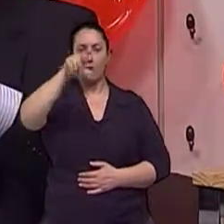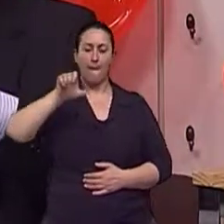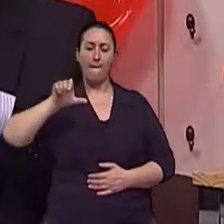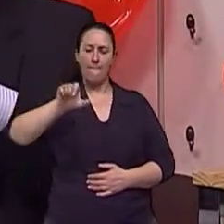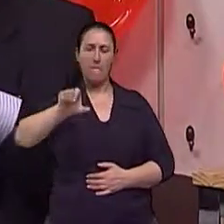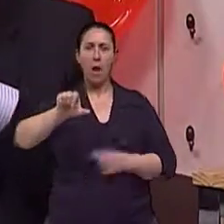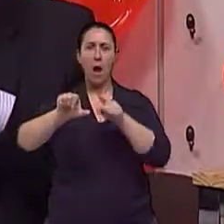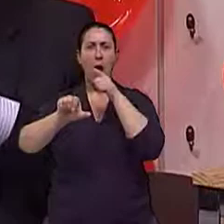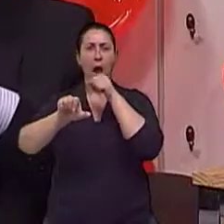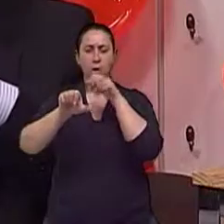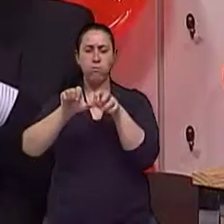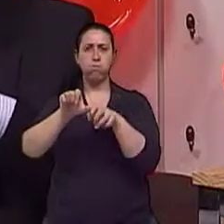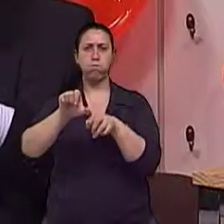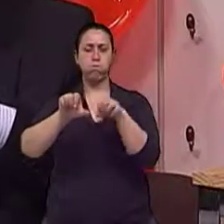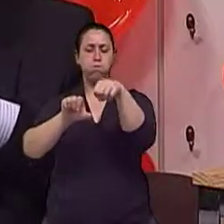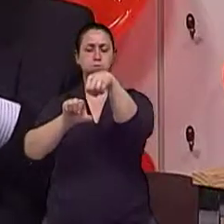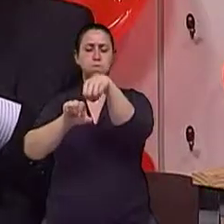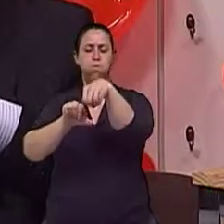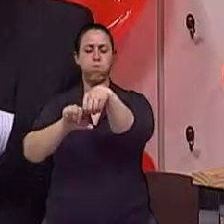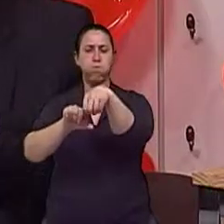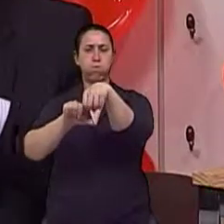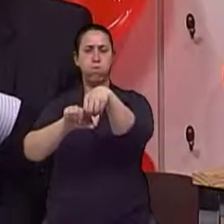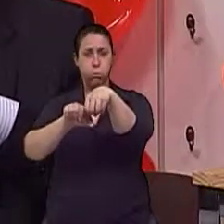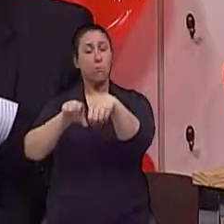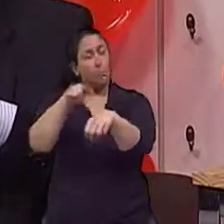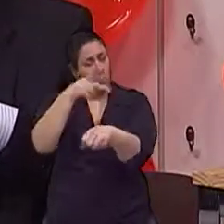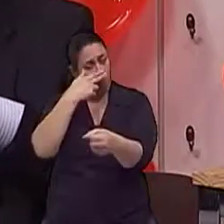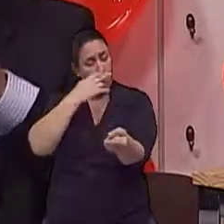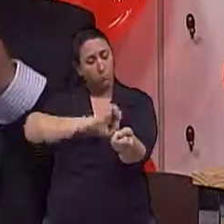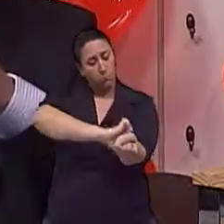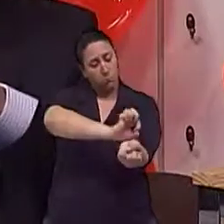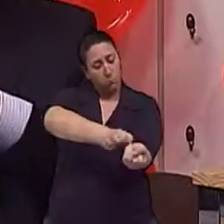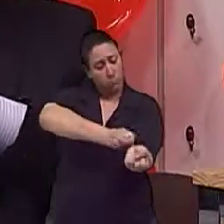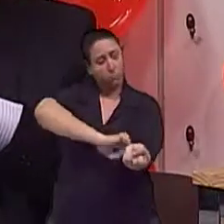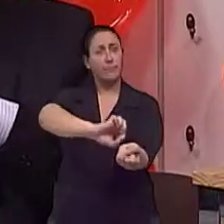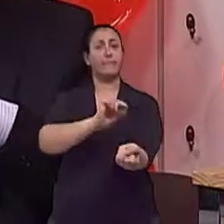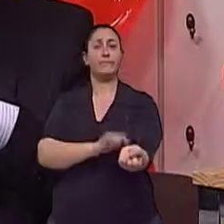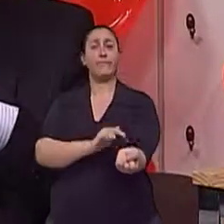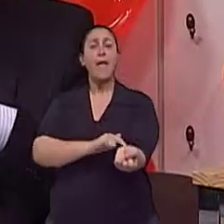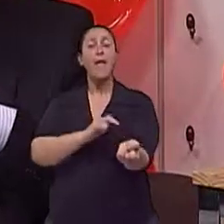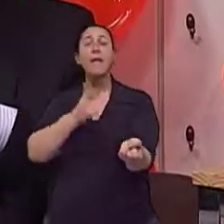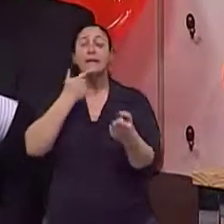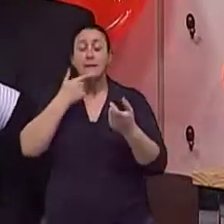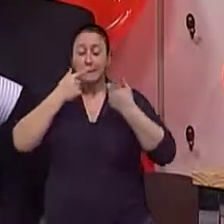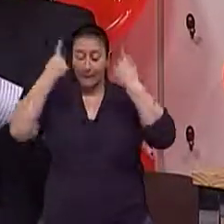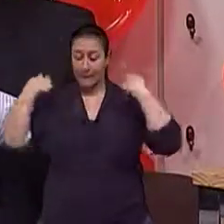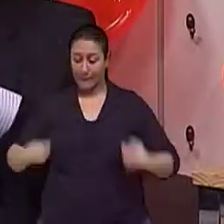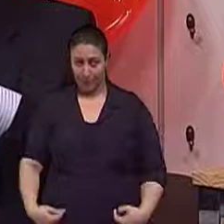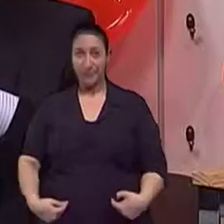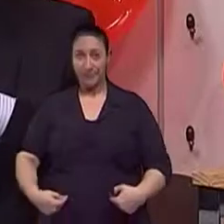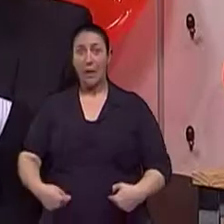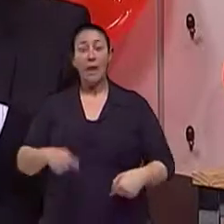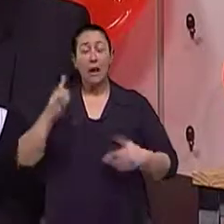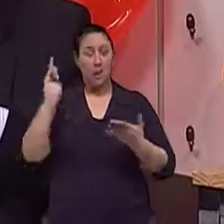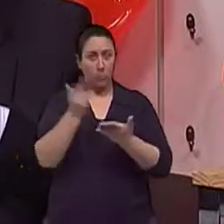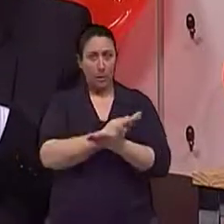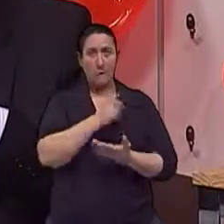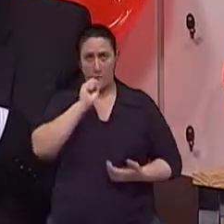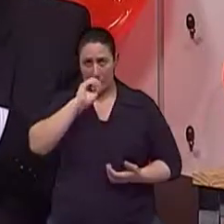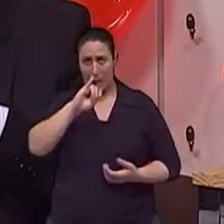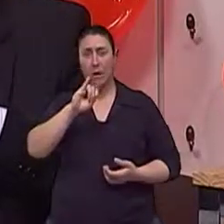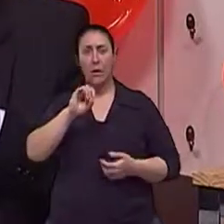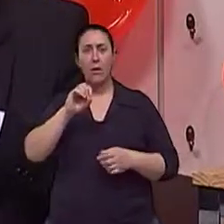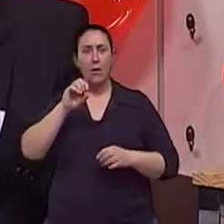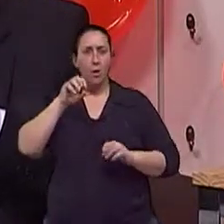exatamente isso que acontece dentro do sistema circulatório se essa pressão por algum motivo vai estar aumentada